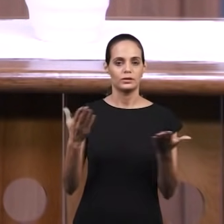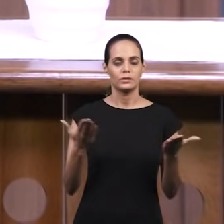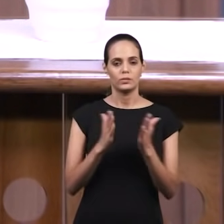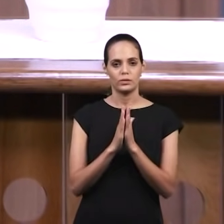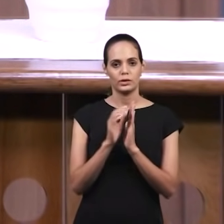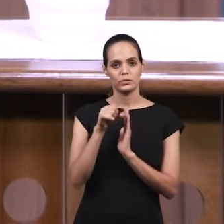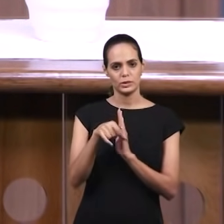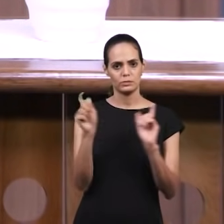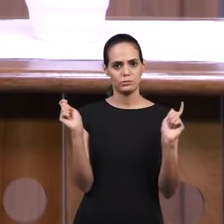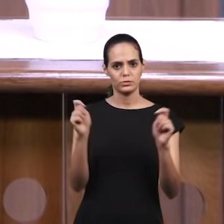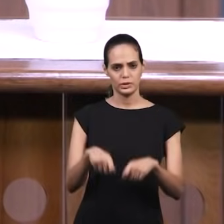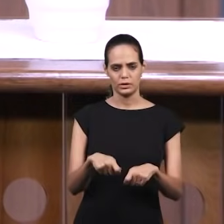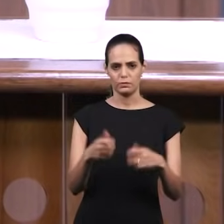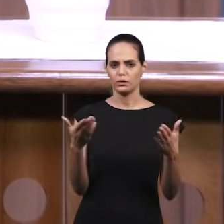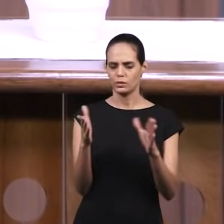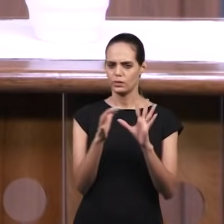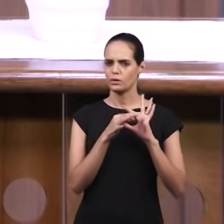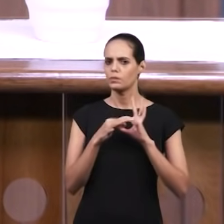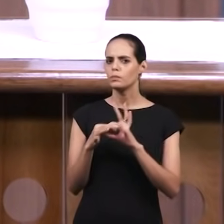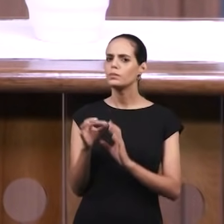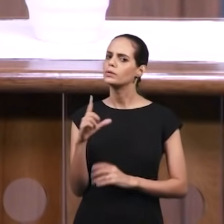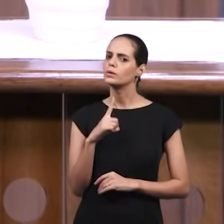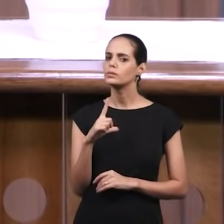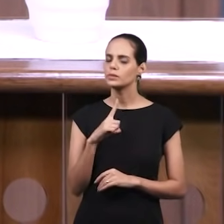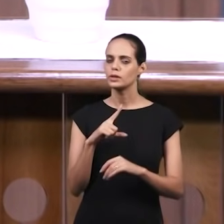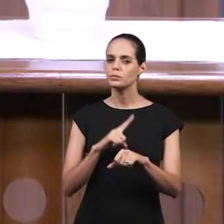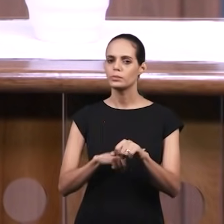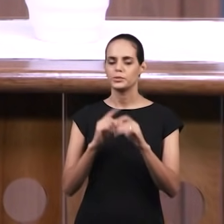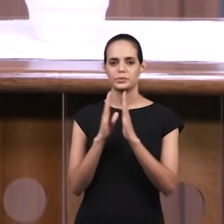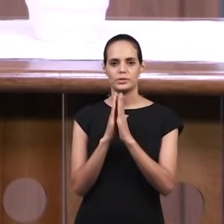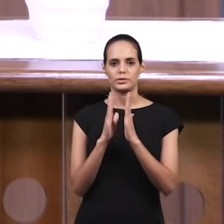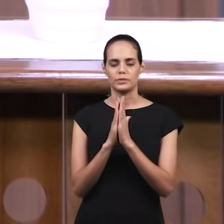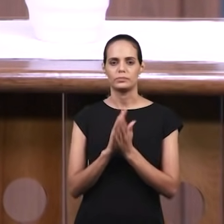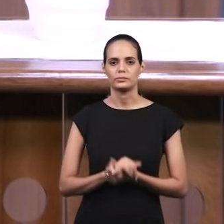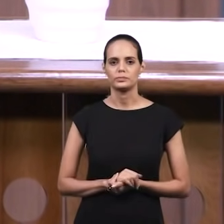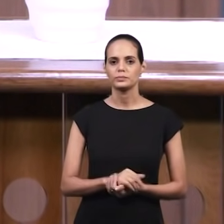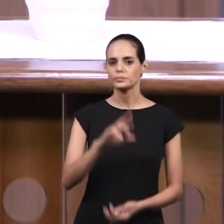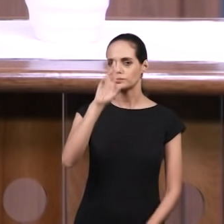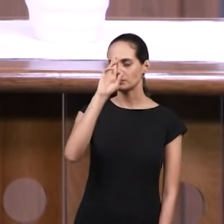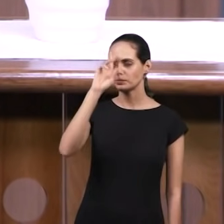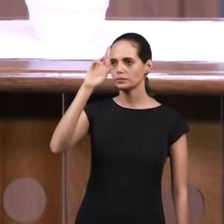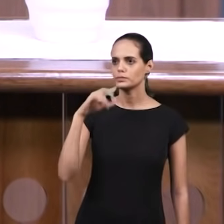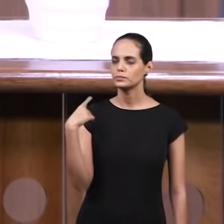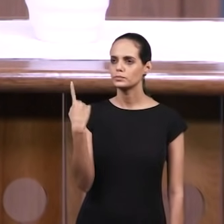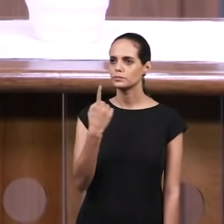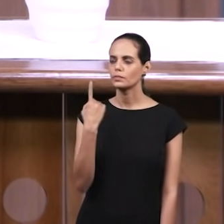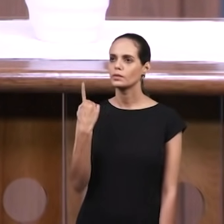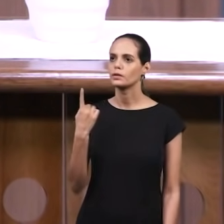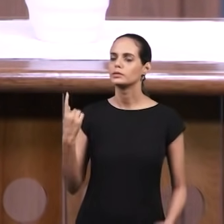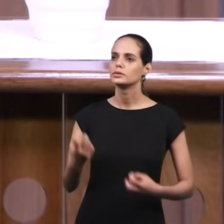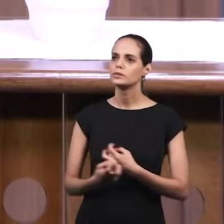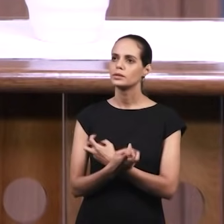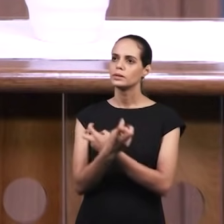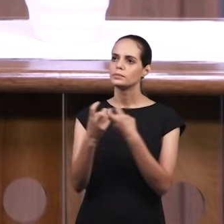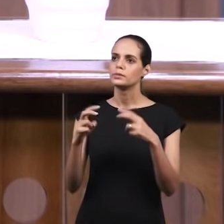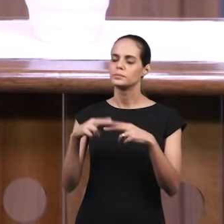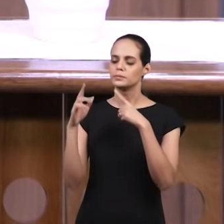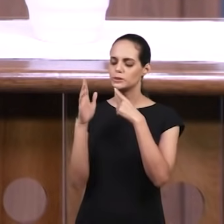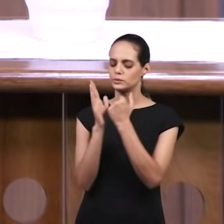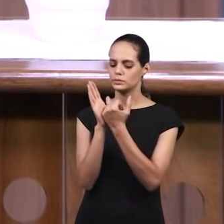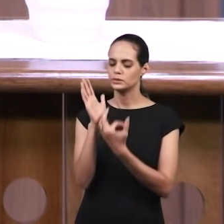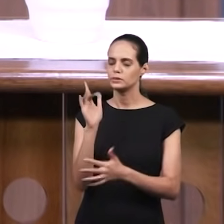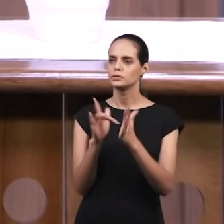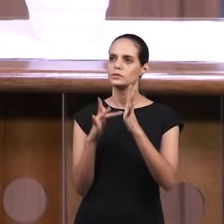pode, se possível, fechar os seus olhos para esse momento de oração. Senhor, nós clamamos pelo poder que há no sangue do